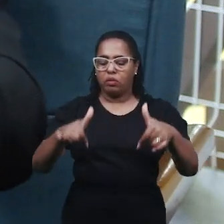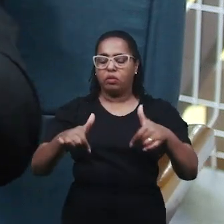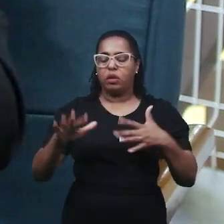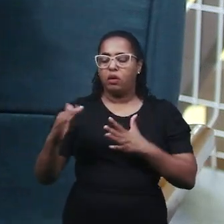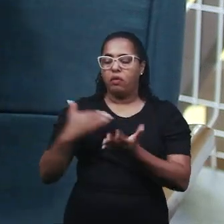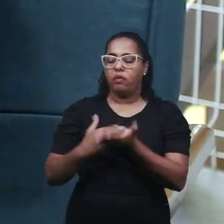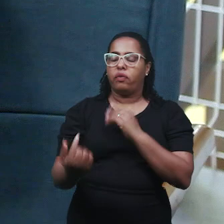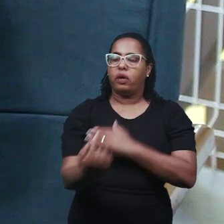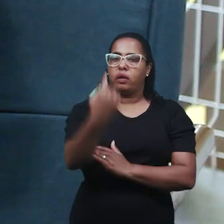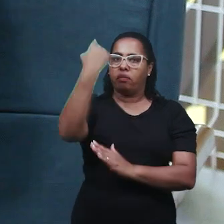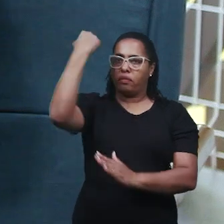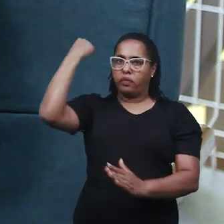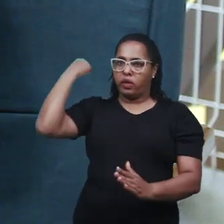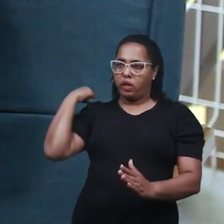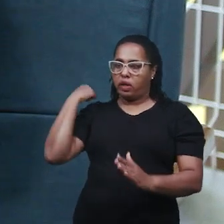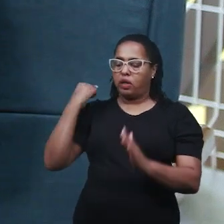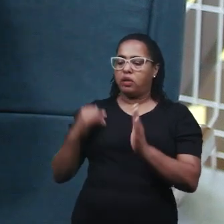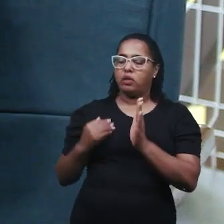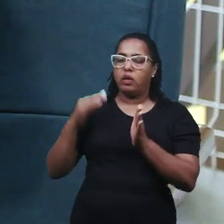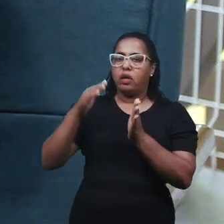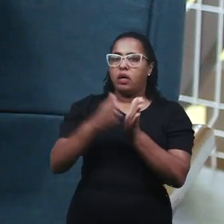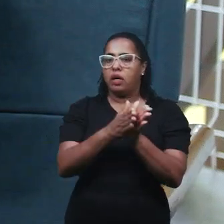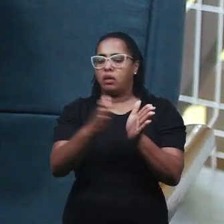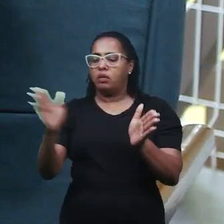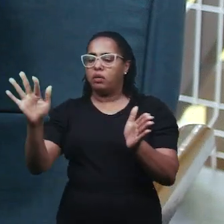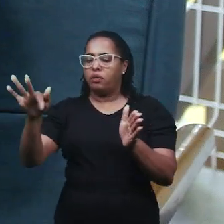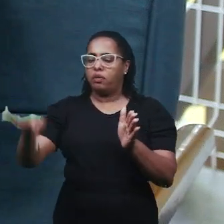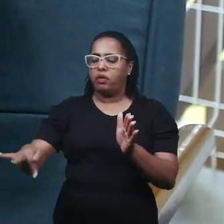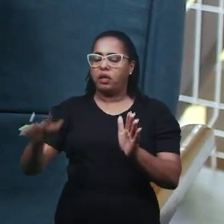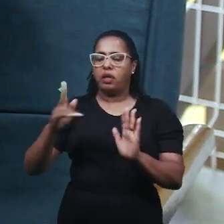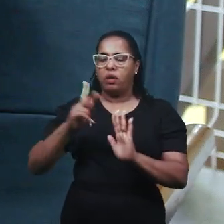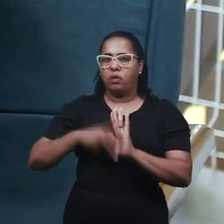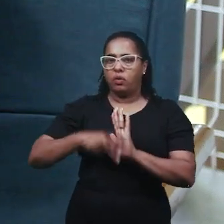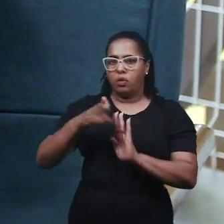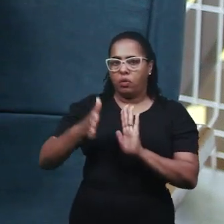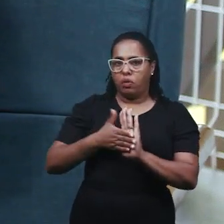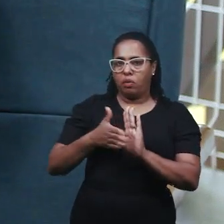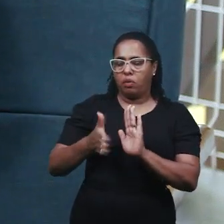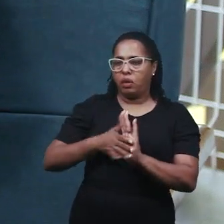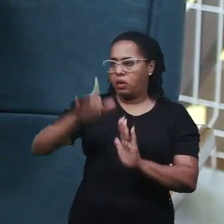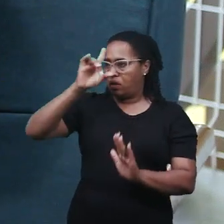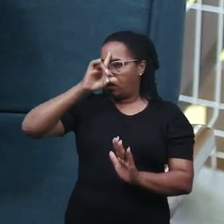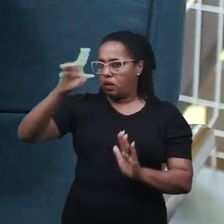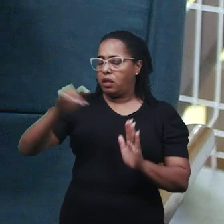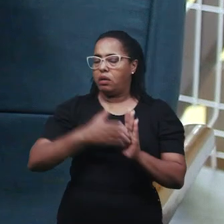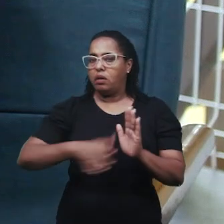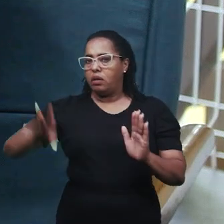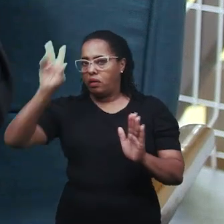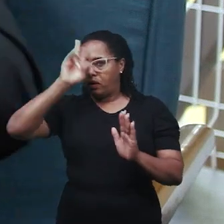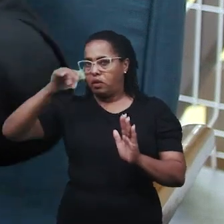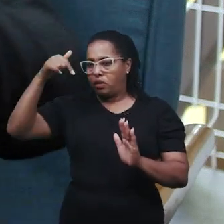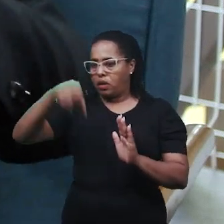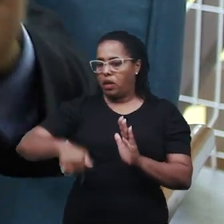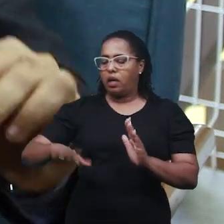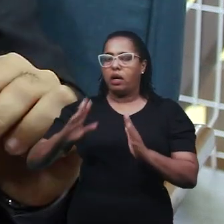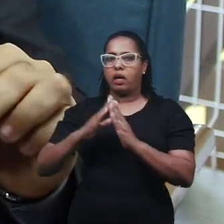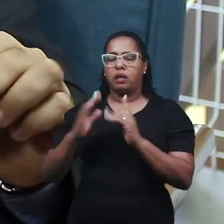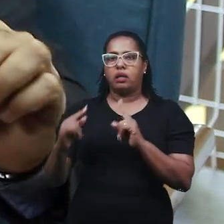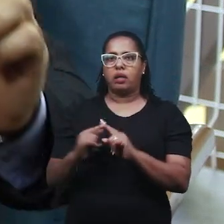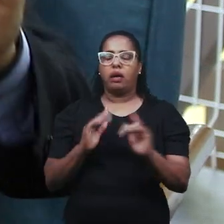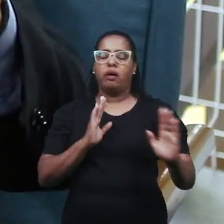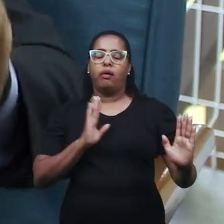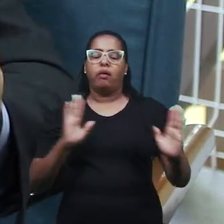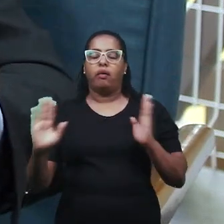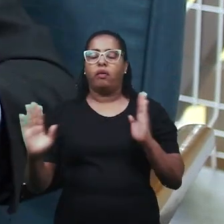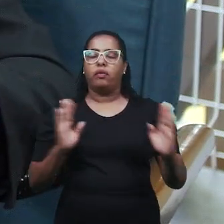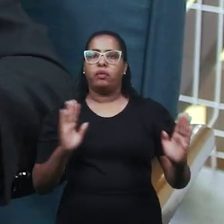seu início e o seu final, ou seja, o final do projeto de Deus, o final da história da igreja aqui na Terra. Naquele